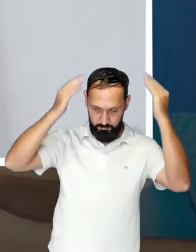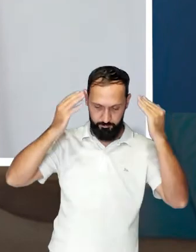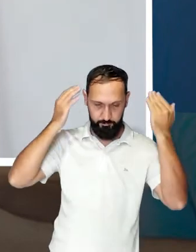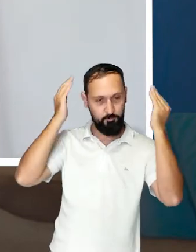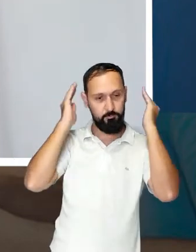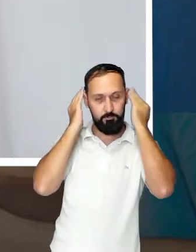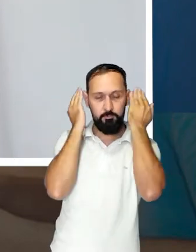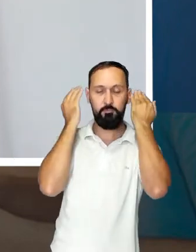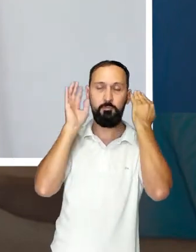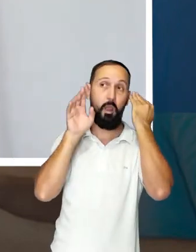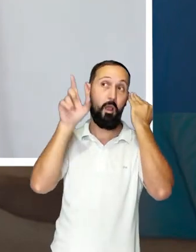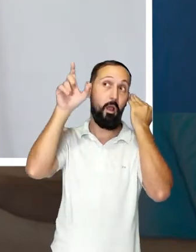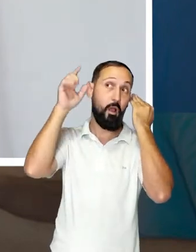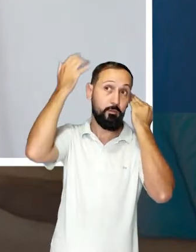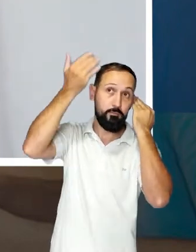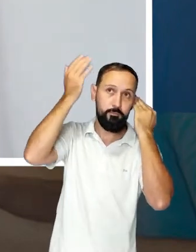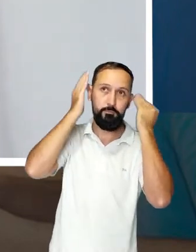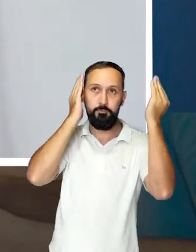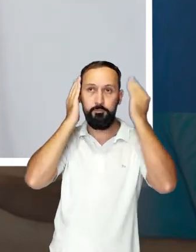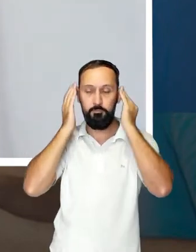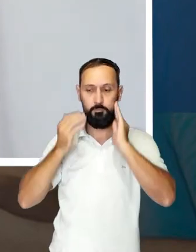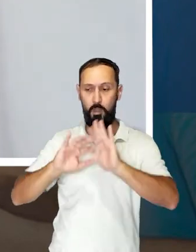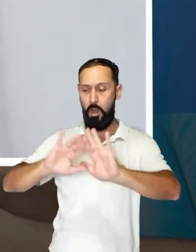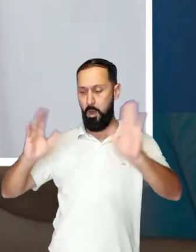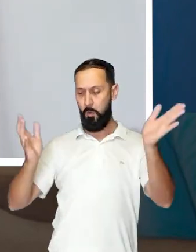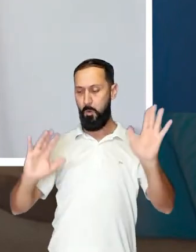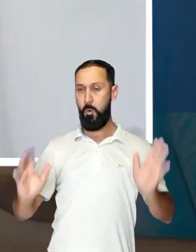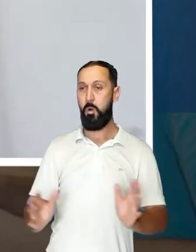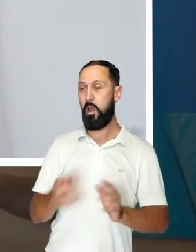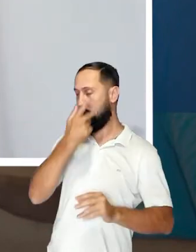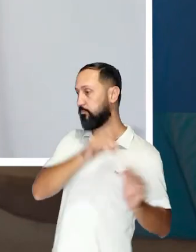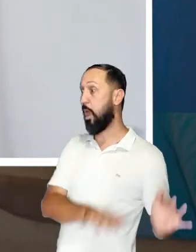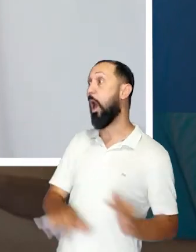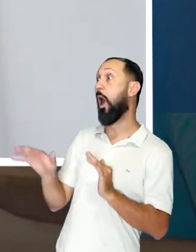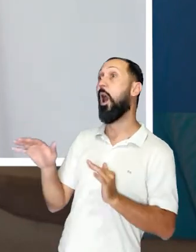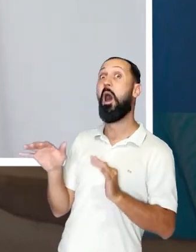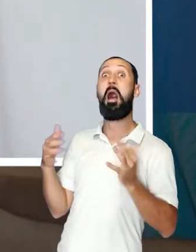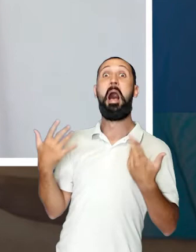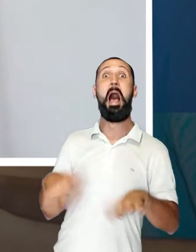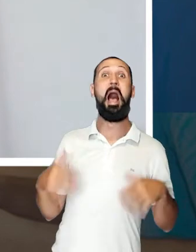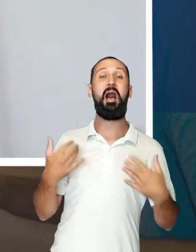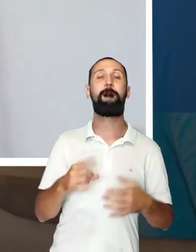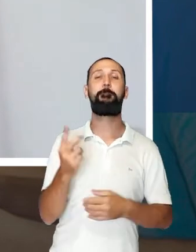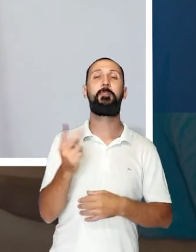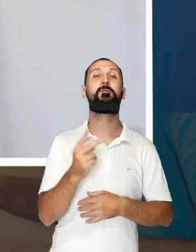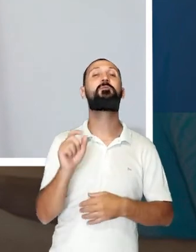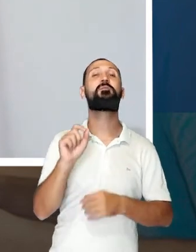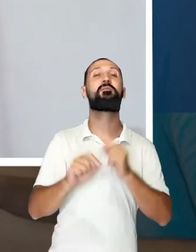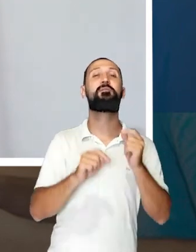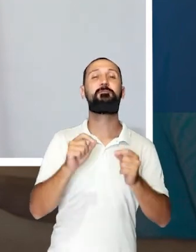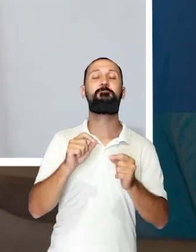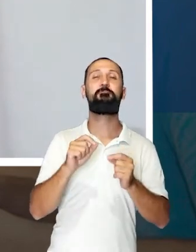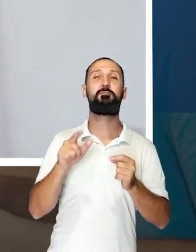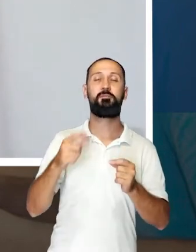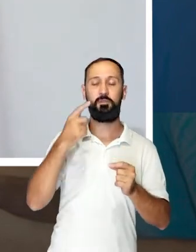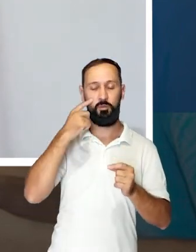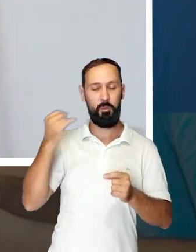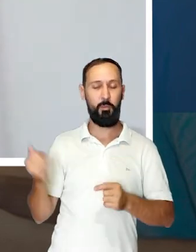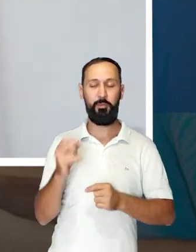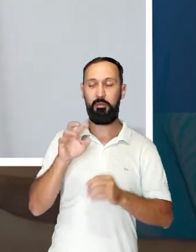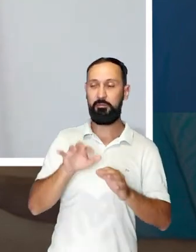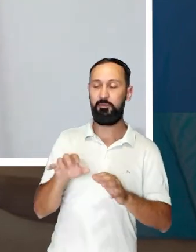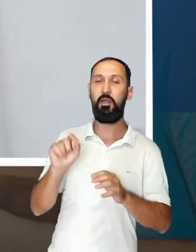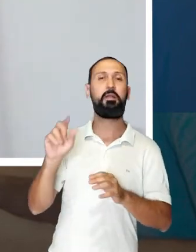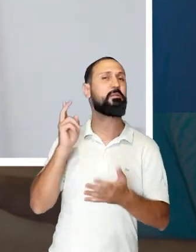as orelhas de abano. Enlouquecia a plateia com as ancas volumosas. Uma das 2 maiores atrações do